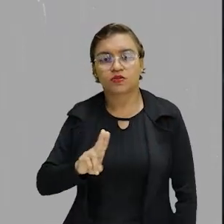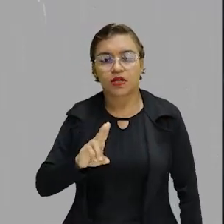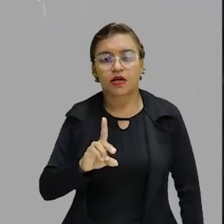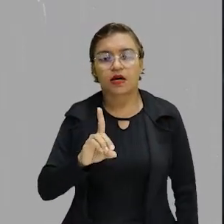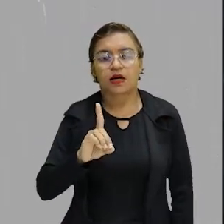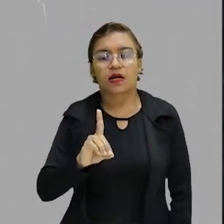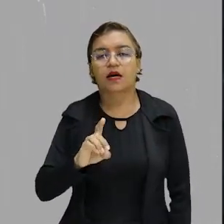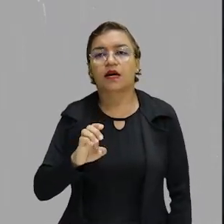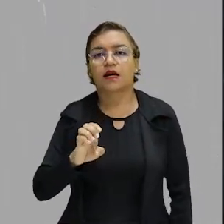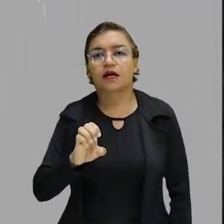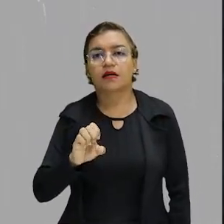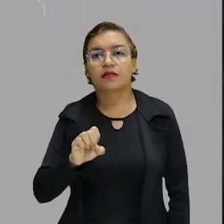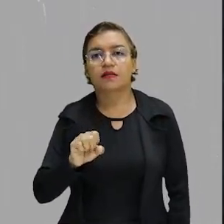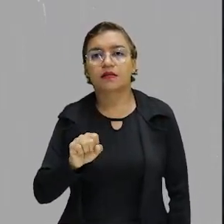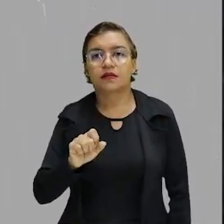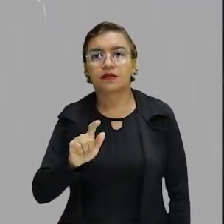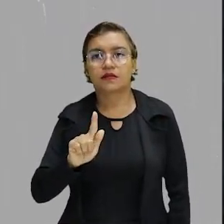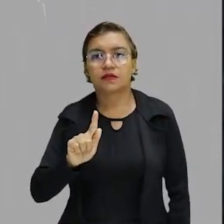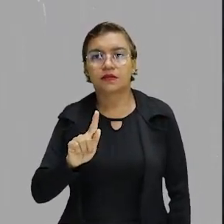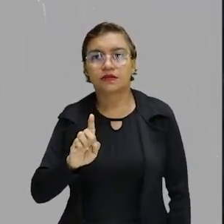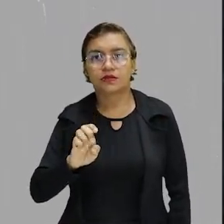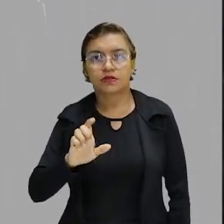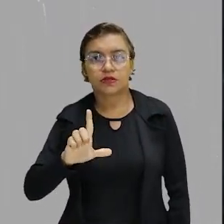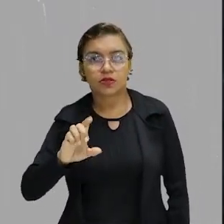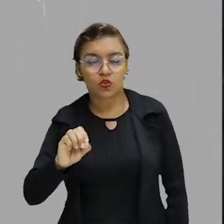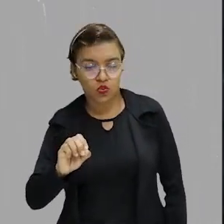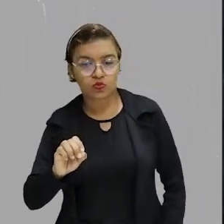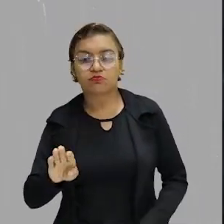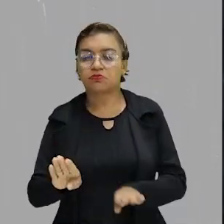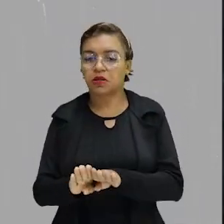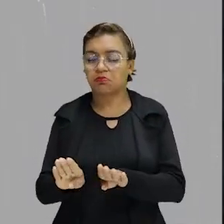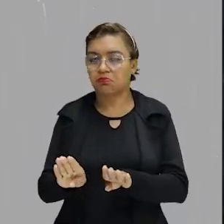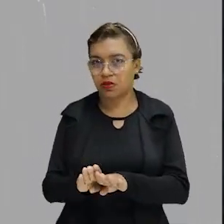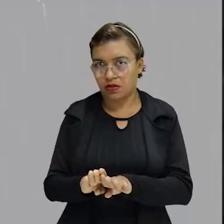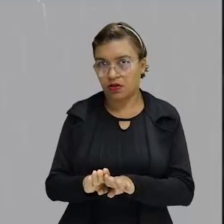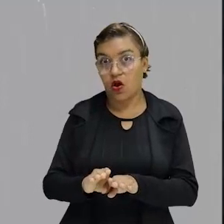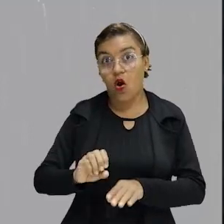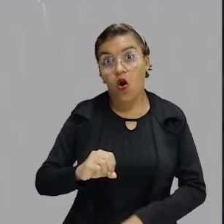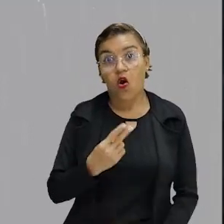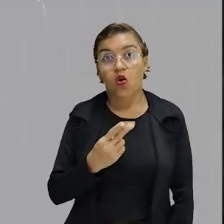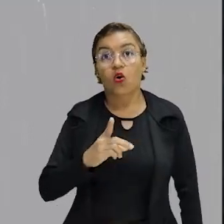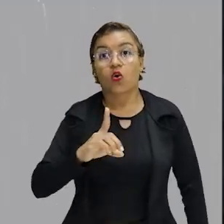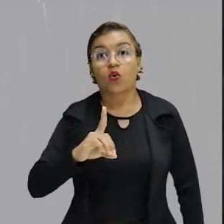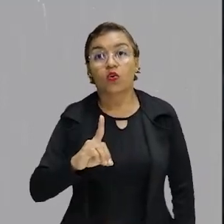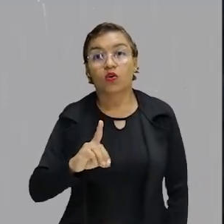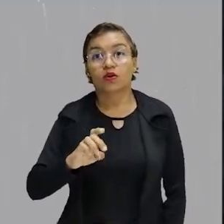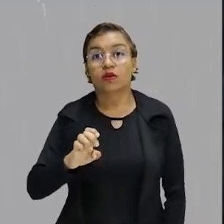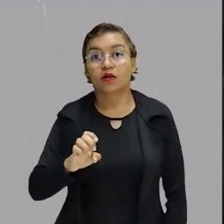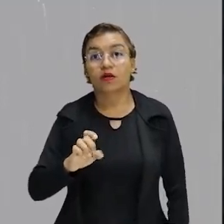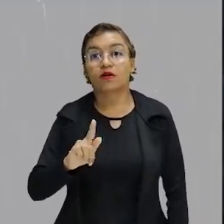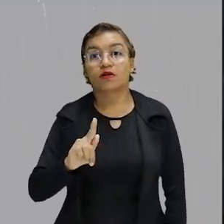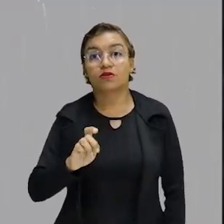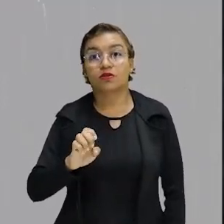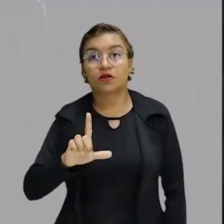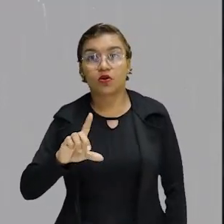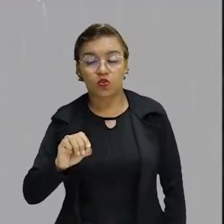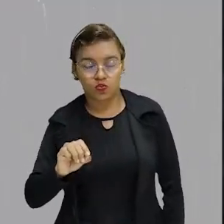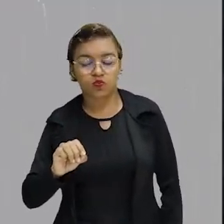negação, tá? Então, pode ser degelo, como também pode ser desgelo, de desgelar.